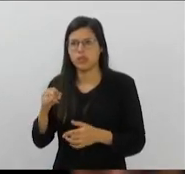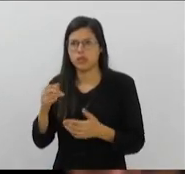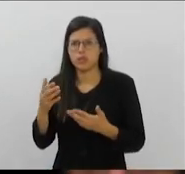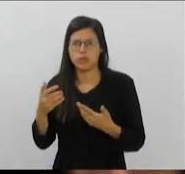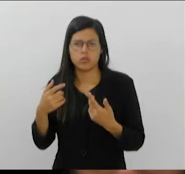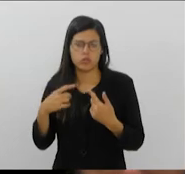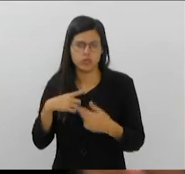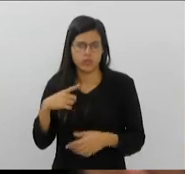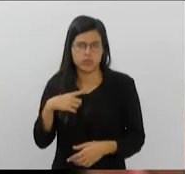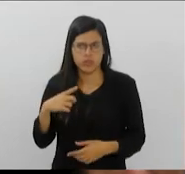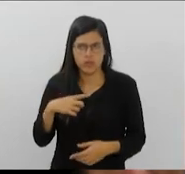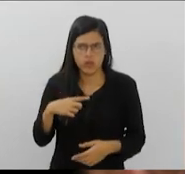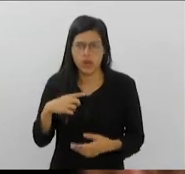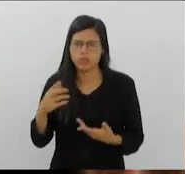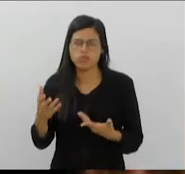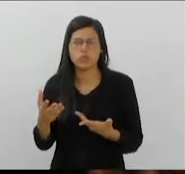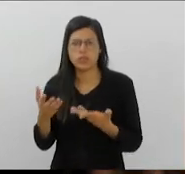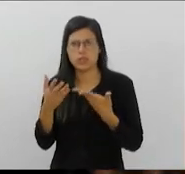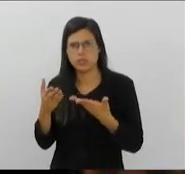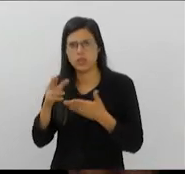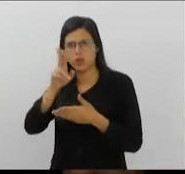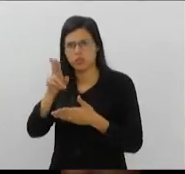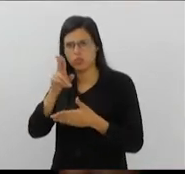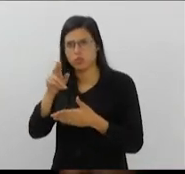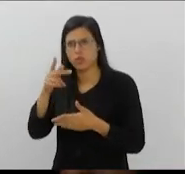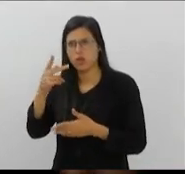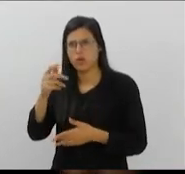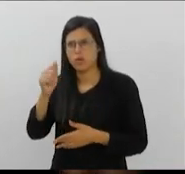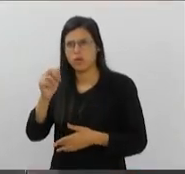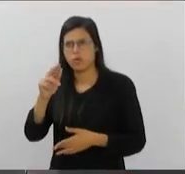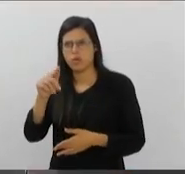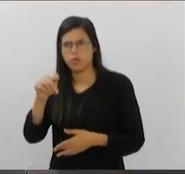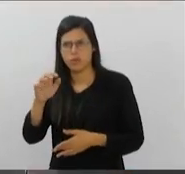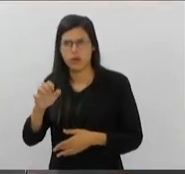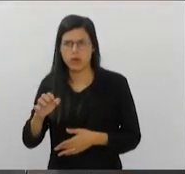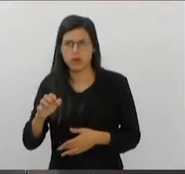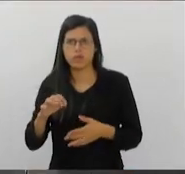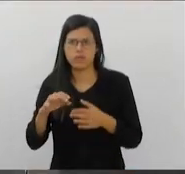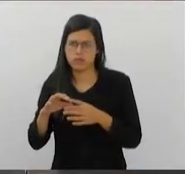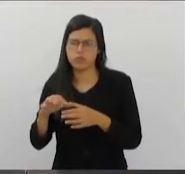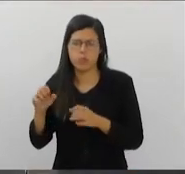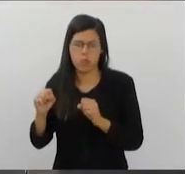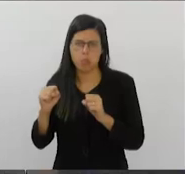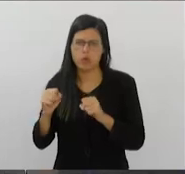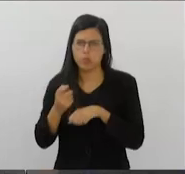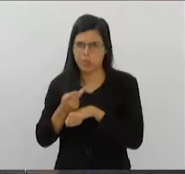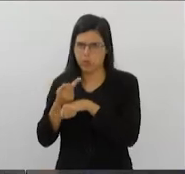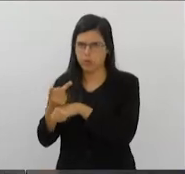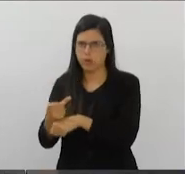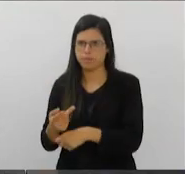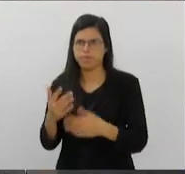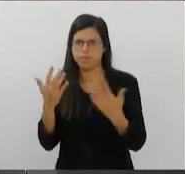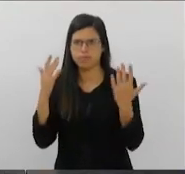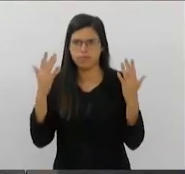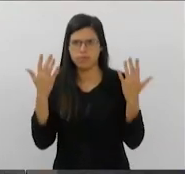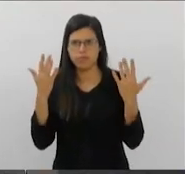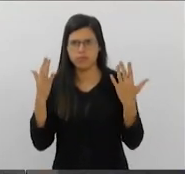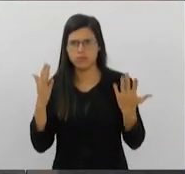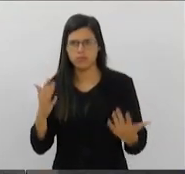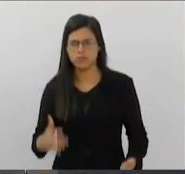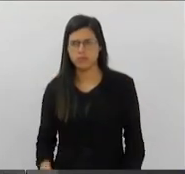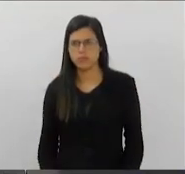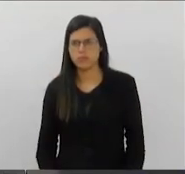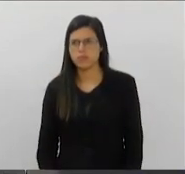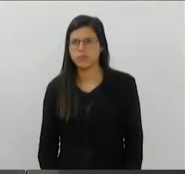parque, lá Barão de Mauá, já está à disposição, tá bom, pessoal?